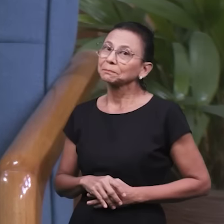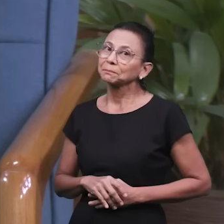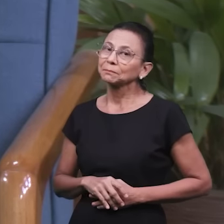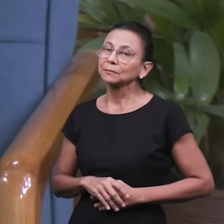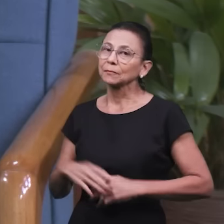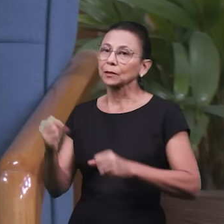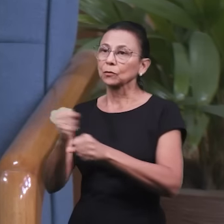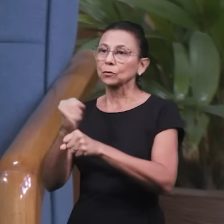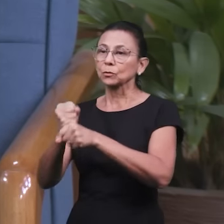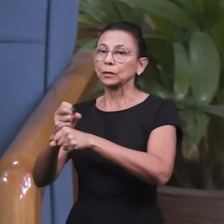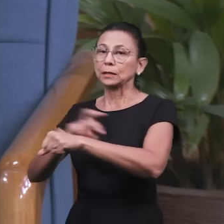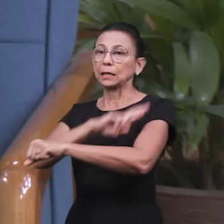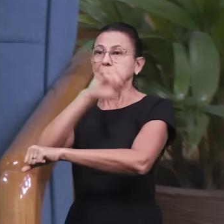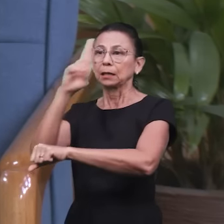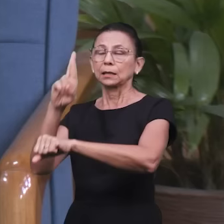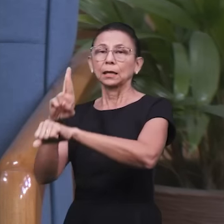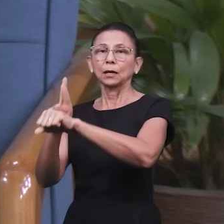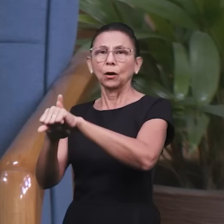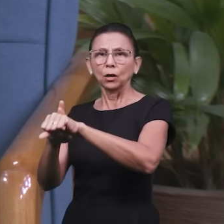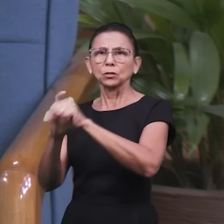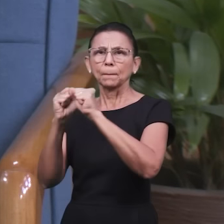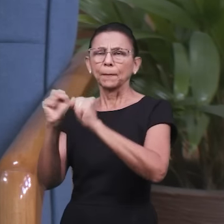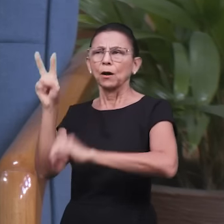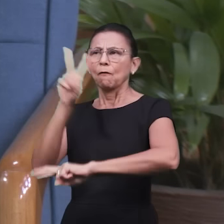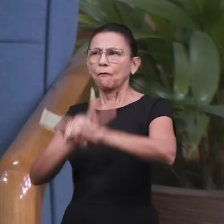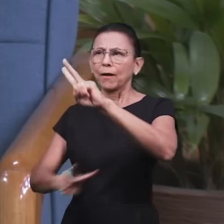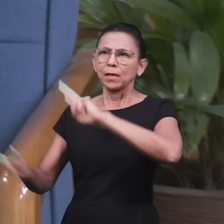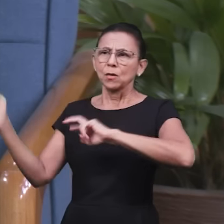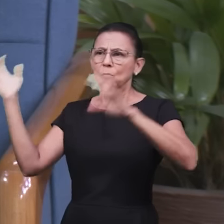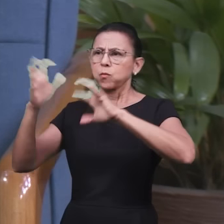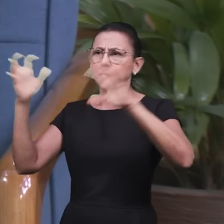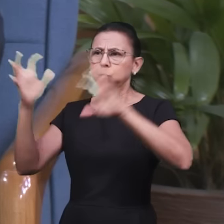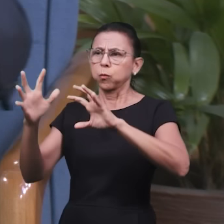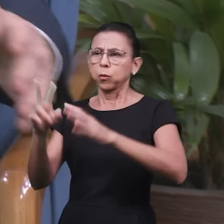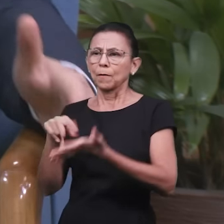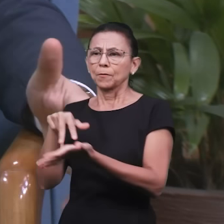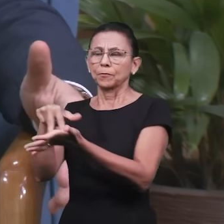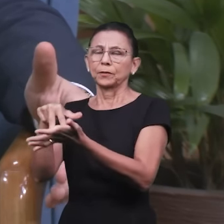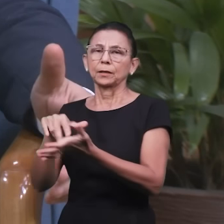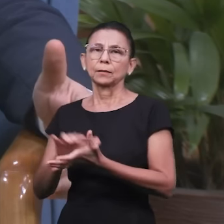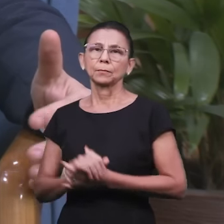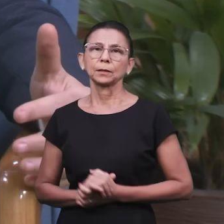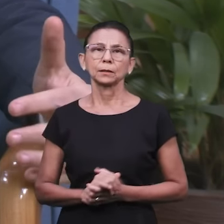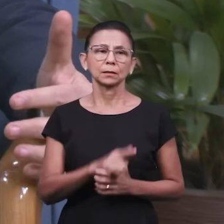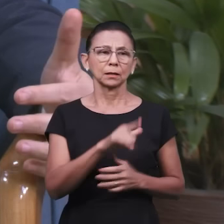momento do juízo, que é determinante, que não tem jeito mais. Aconteceu.